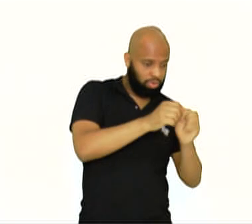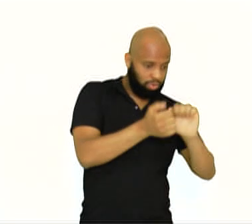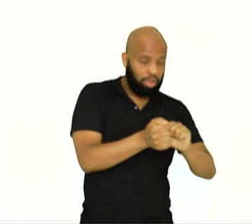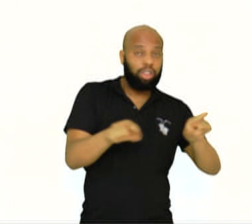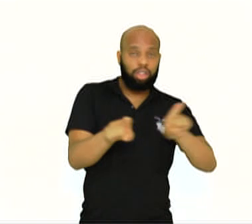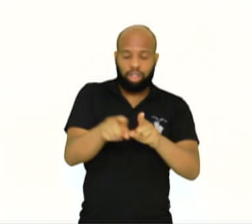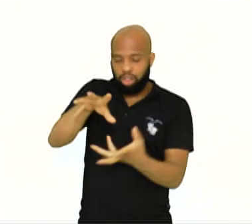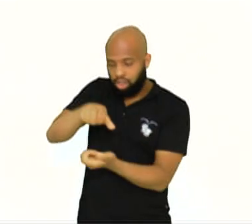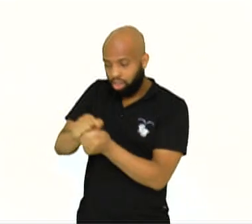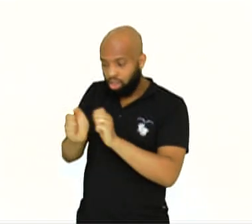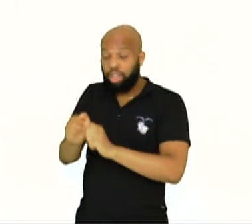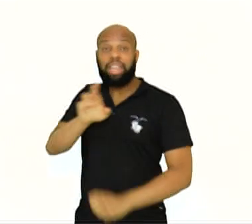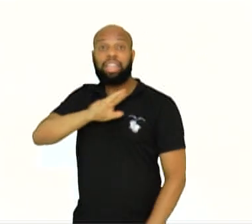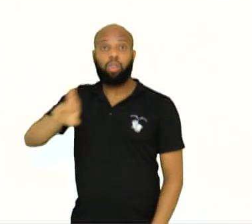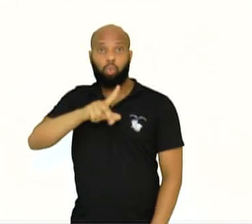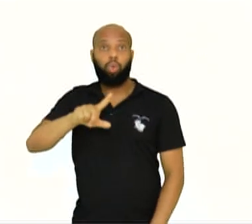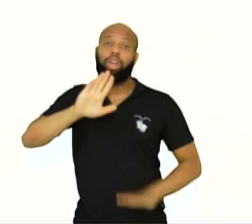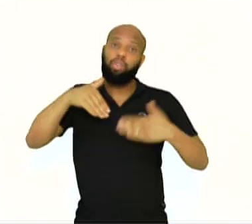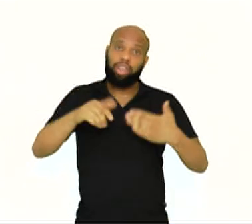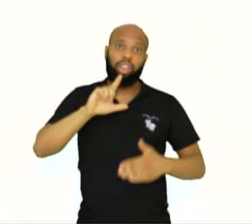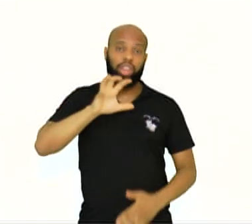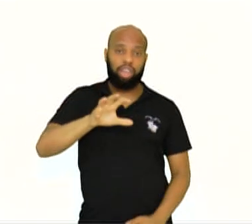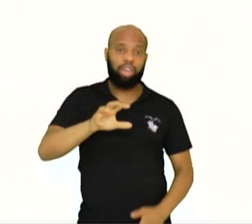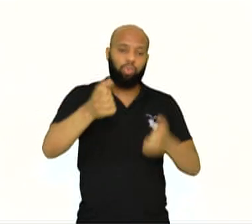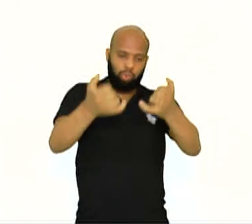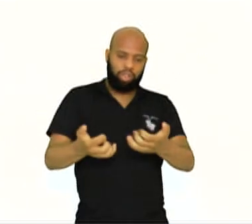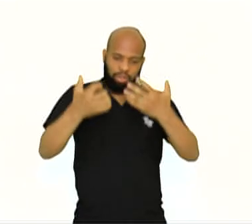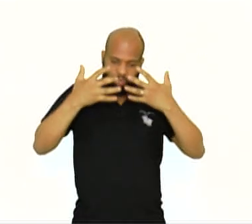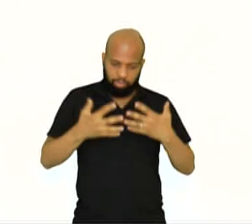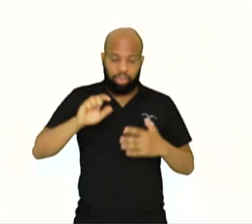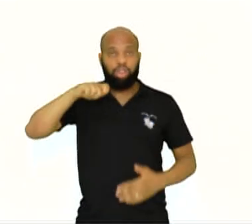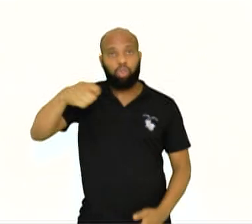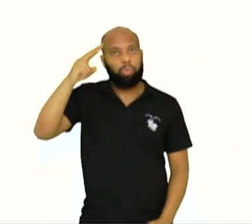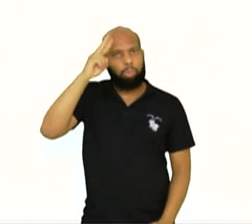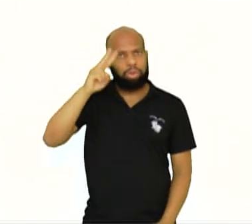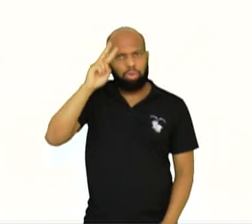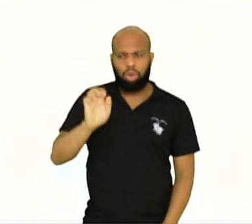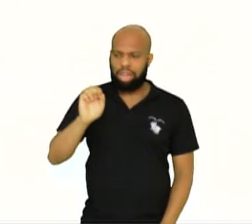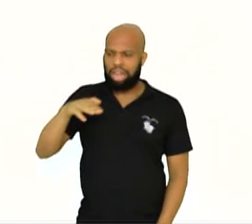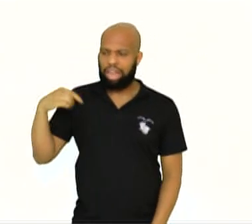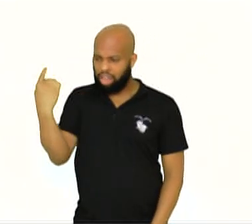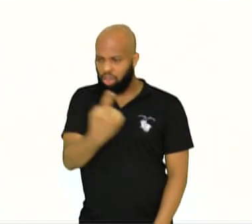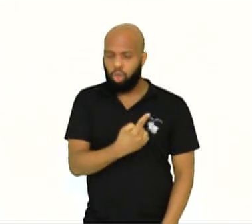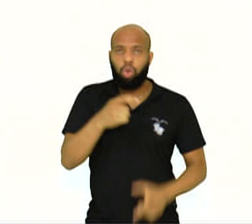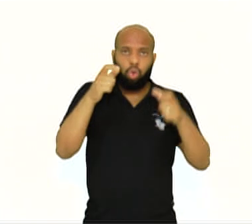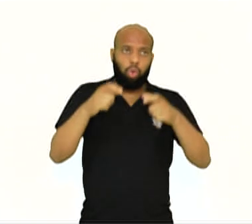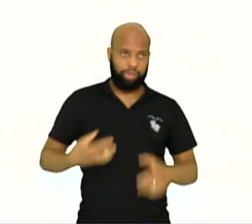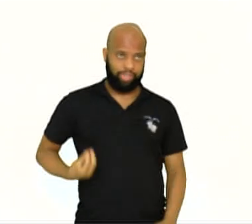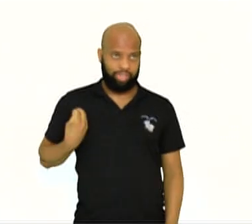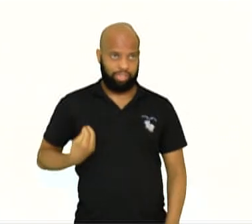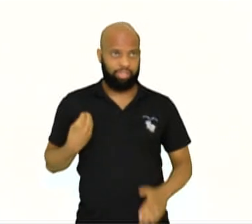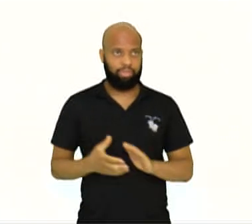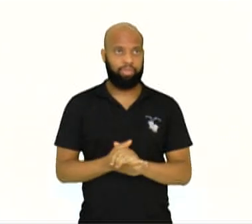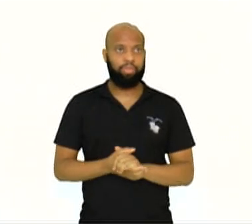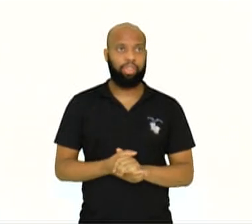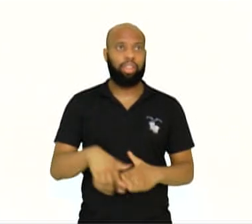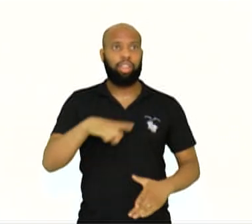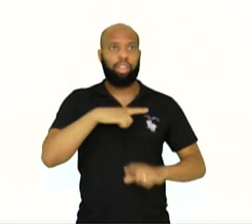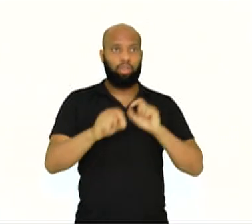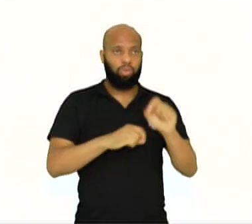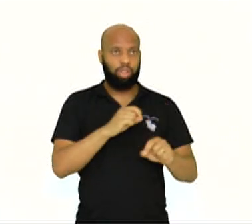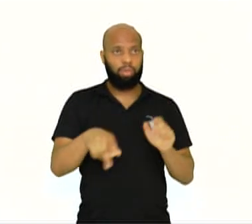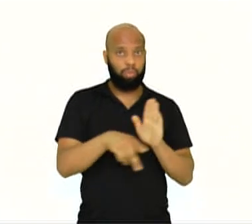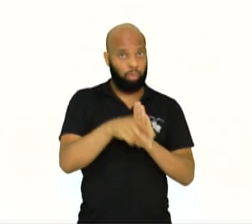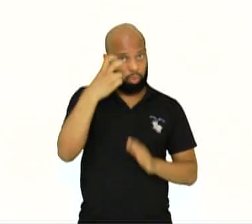imateriais, e as fontes, elas vão contar muito sobre as nossas histórias, sobre quem somos e onde vivemos. Fontes históricas